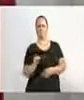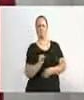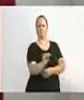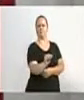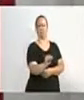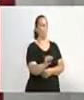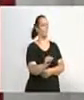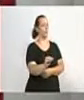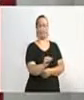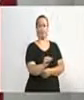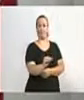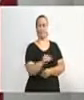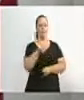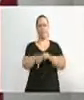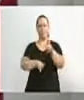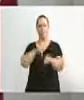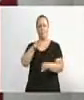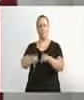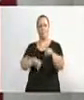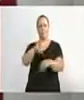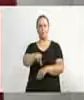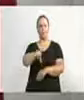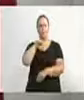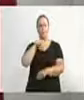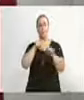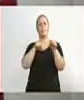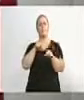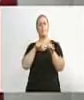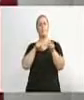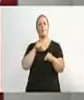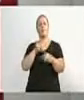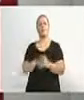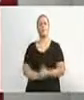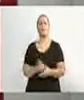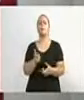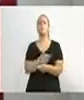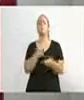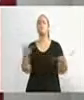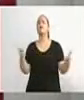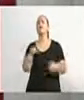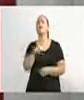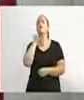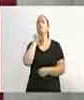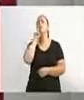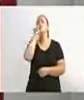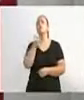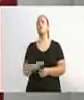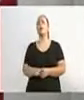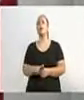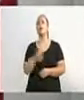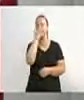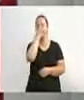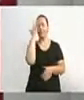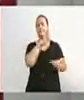pelo povo. Pela grande maioria desses que estavam na rua. E o que me deixa mais interessante,